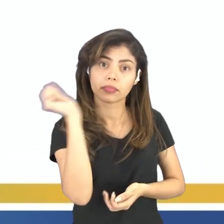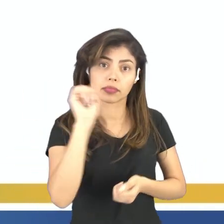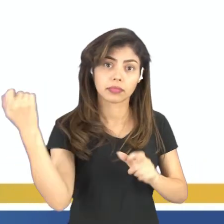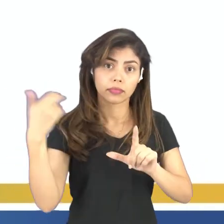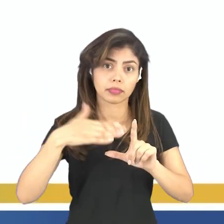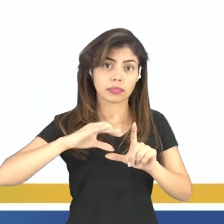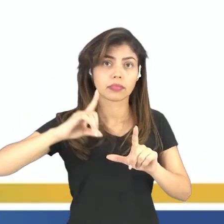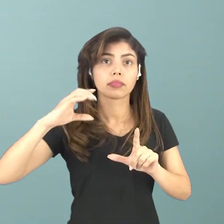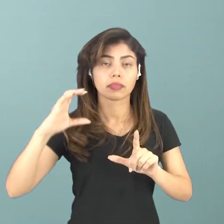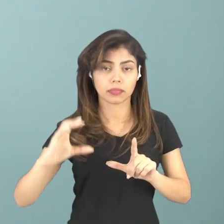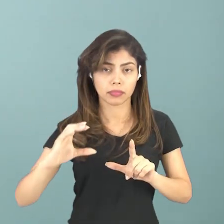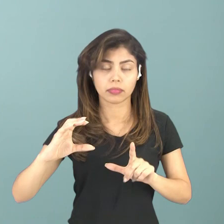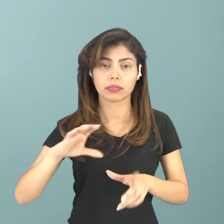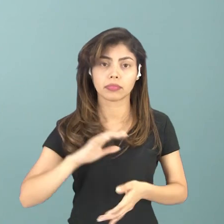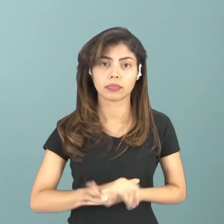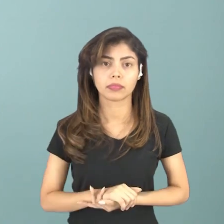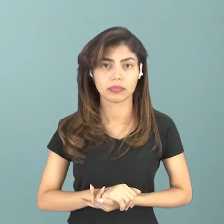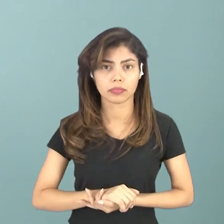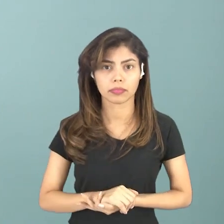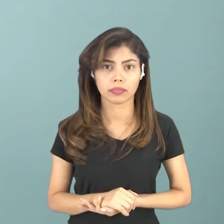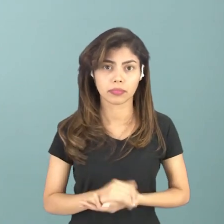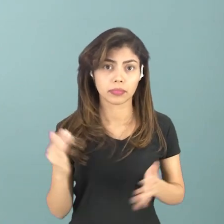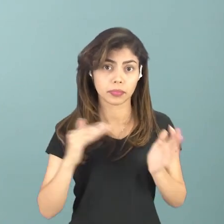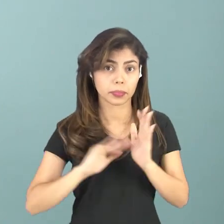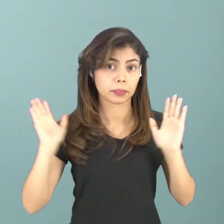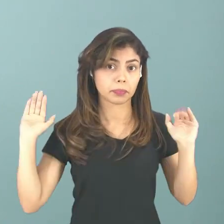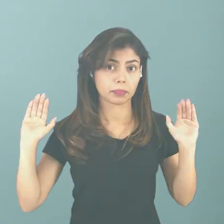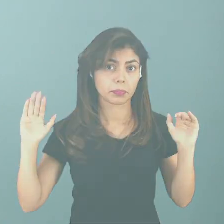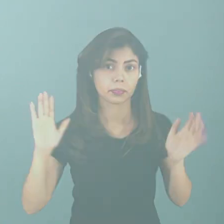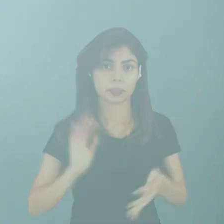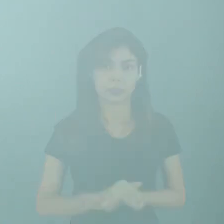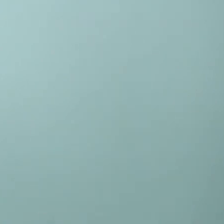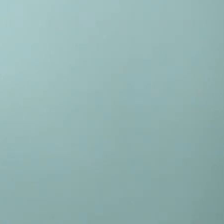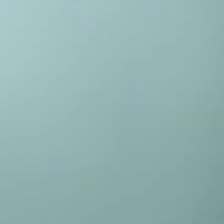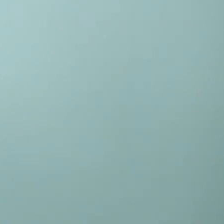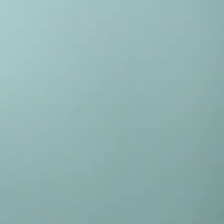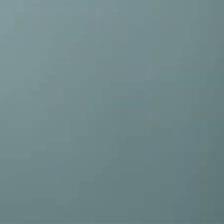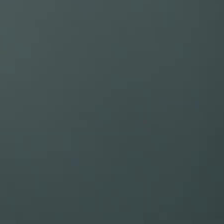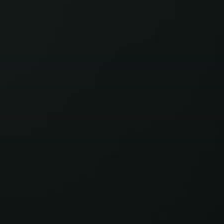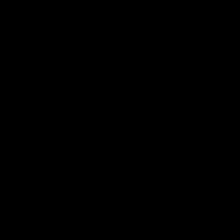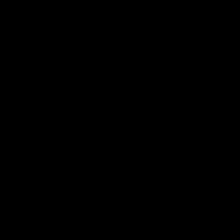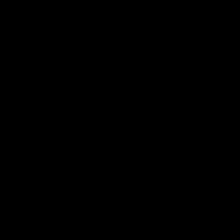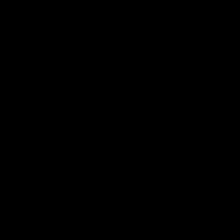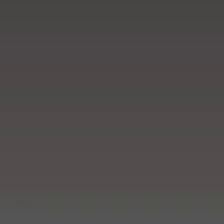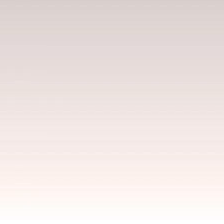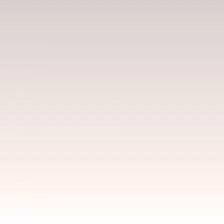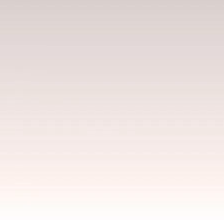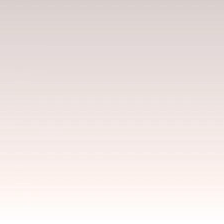conteúdo e não esqueçam de acessar a plataforma Eduque. Até mais!